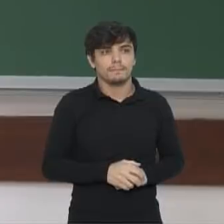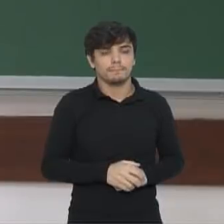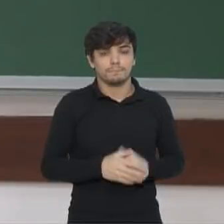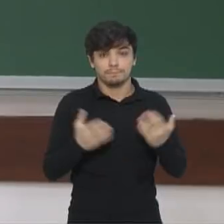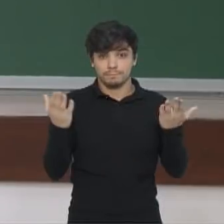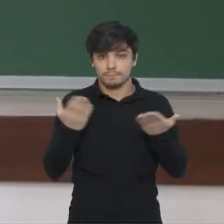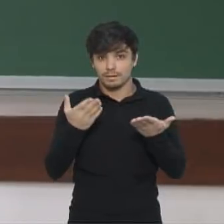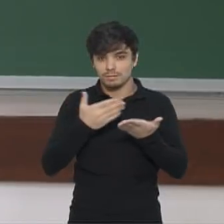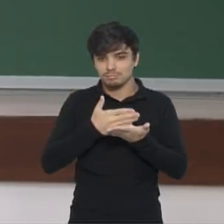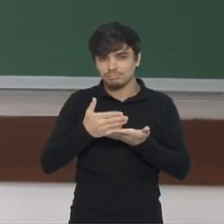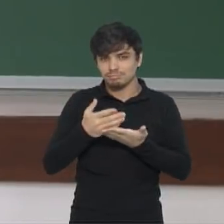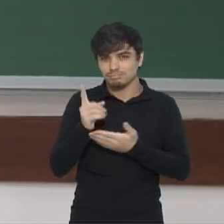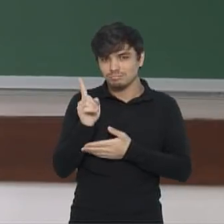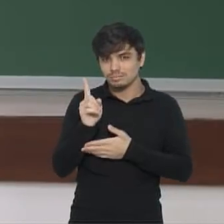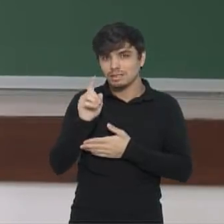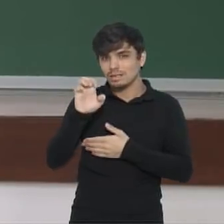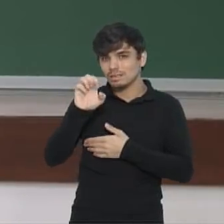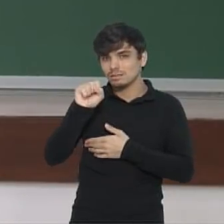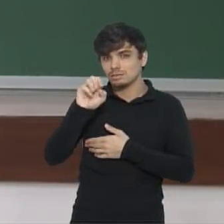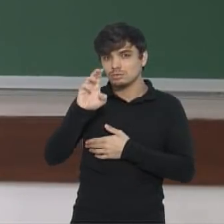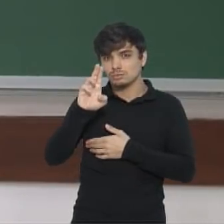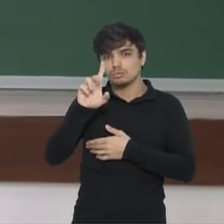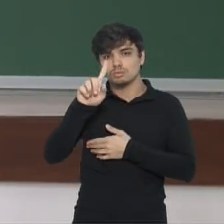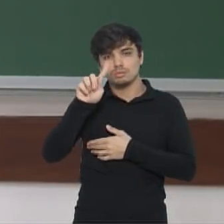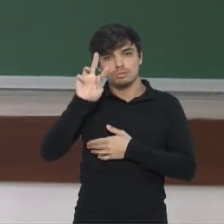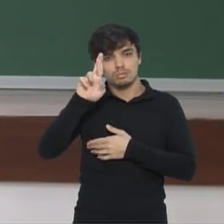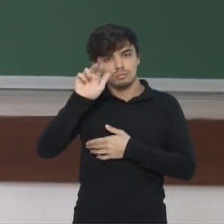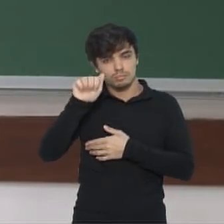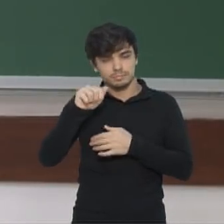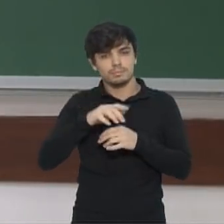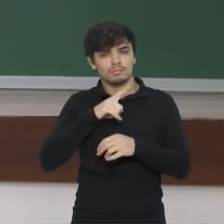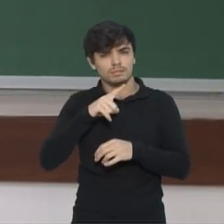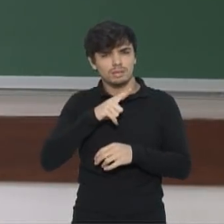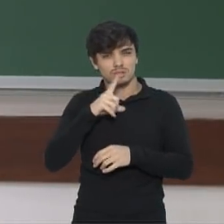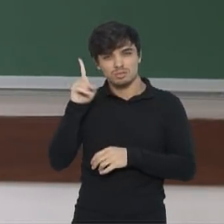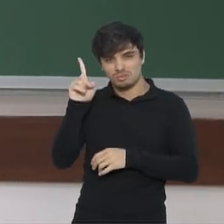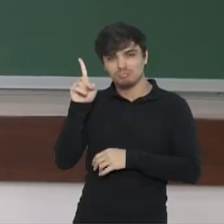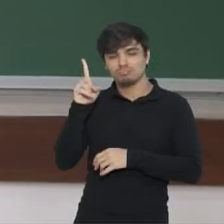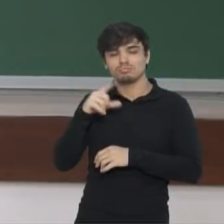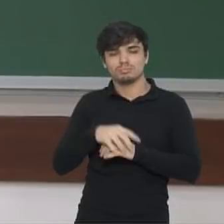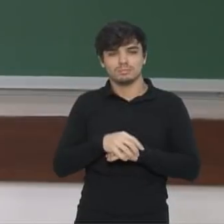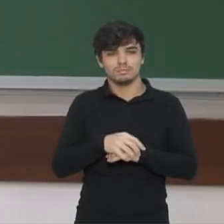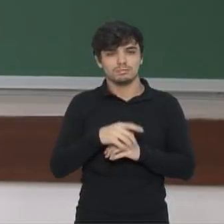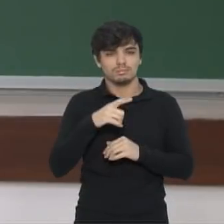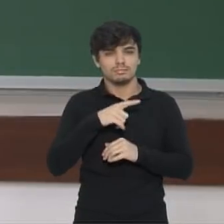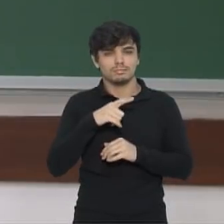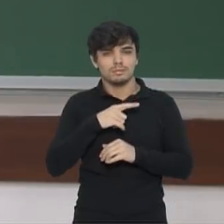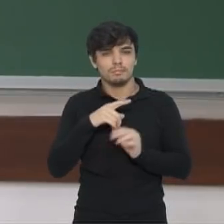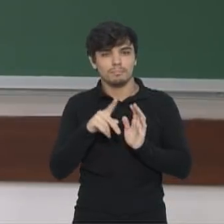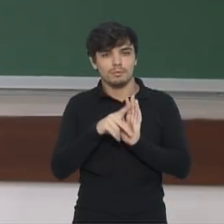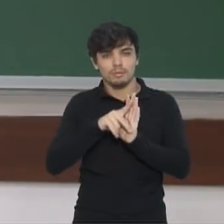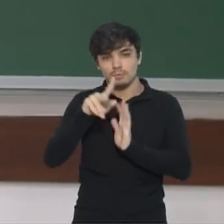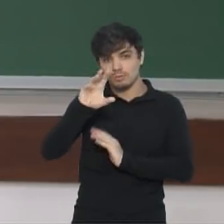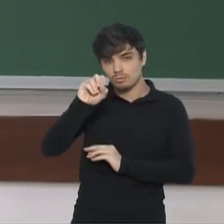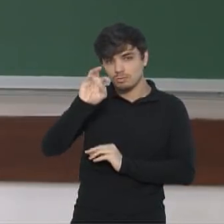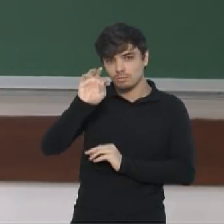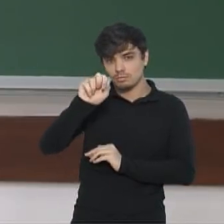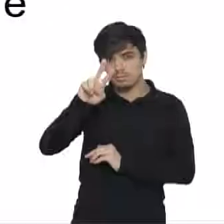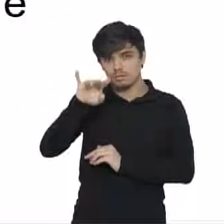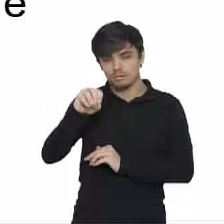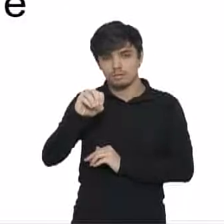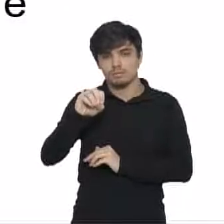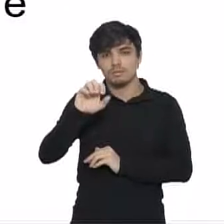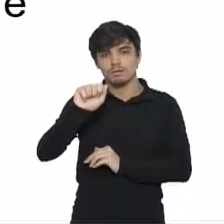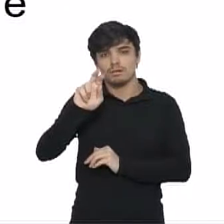Pessoal, então nas esculturas eu coloquei aqui uma escultura bem realista do imperador Otávio Augusto. Tá,